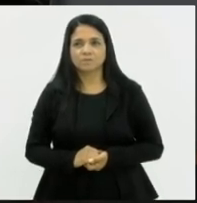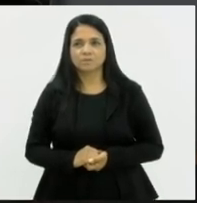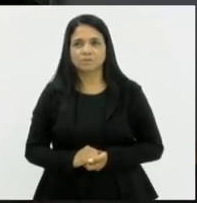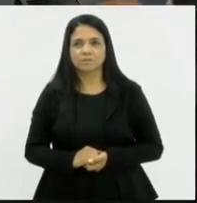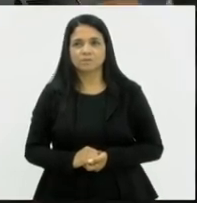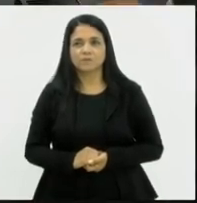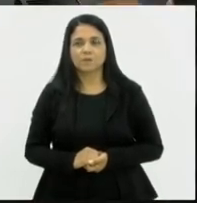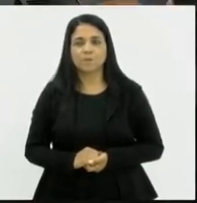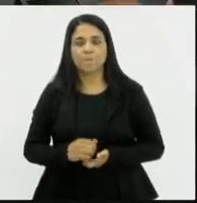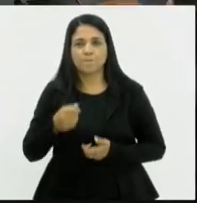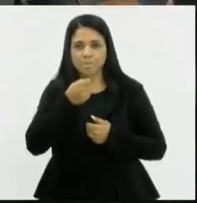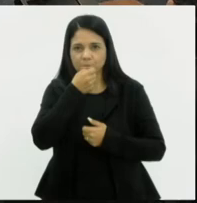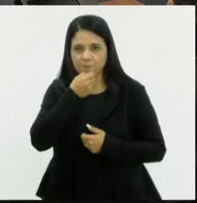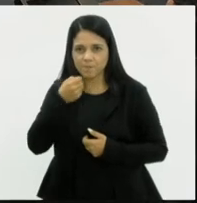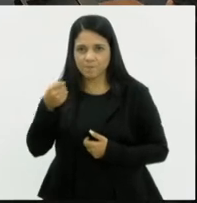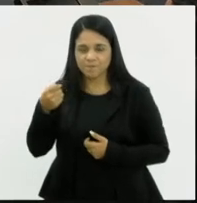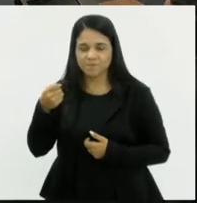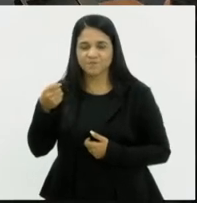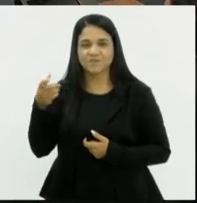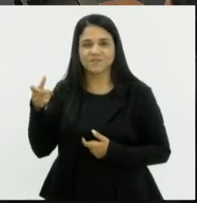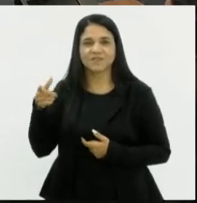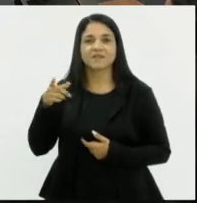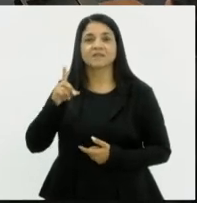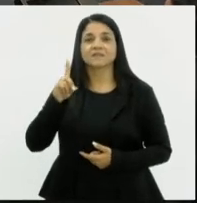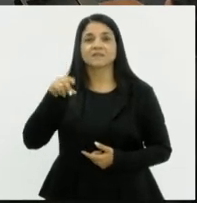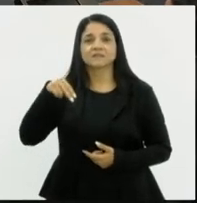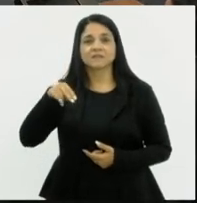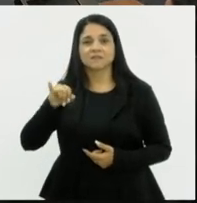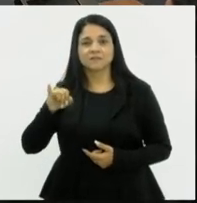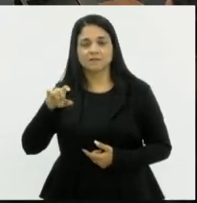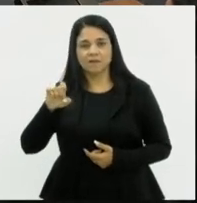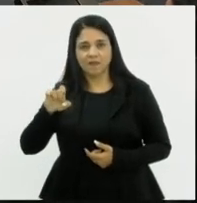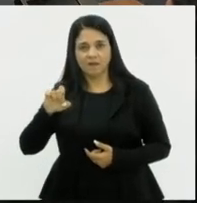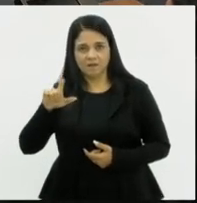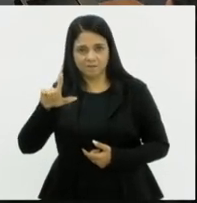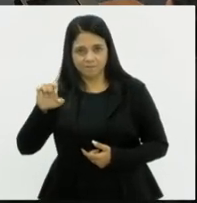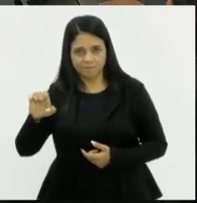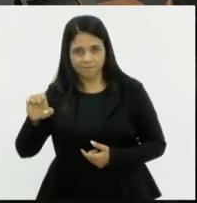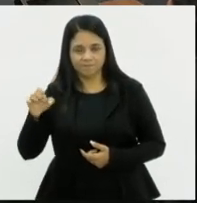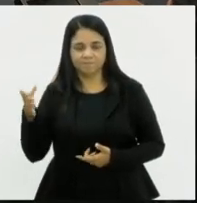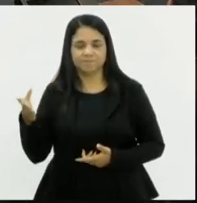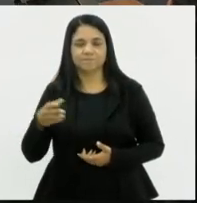Passo a palavra para a senhora Daniele.